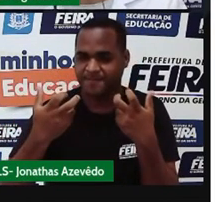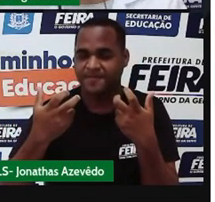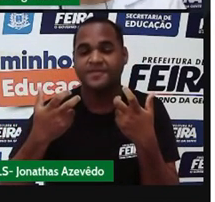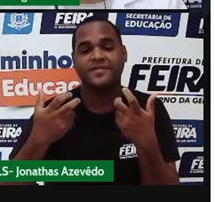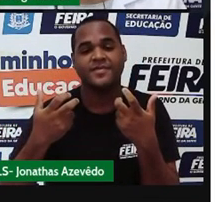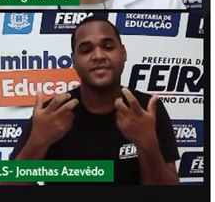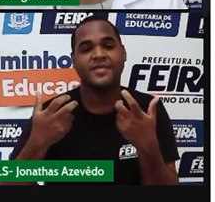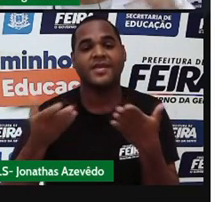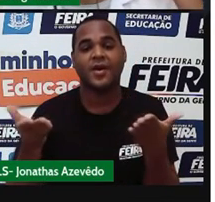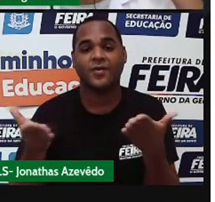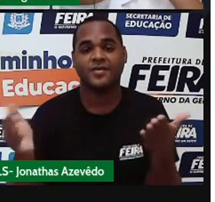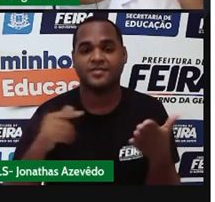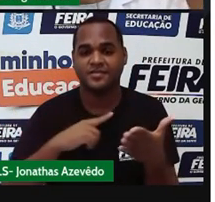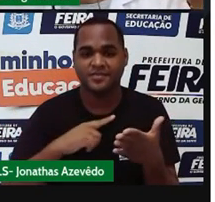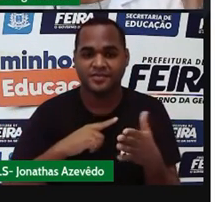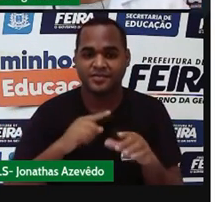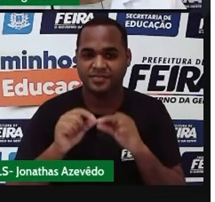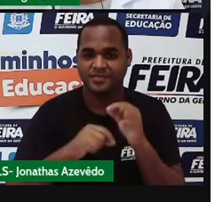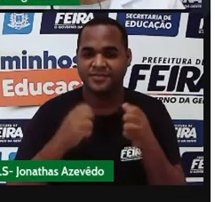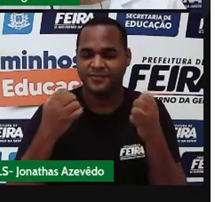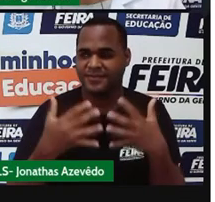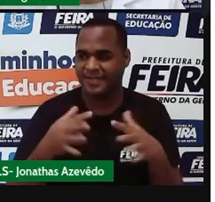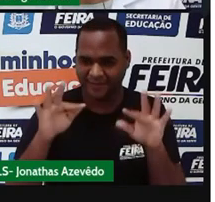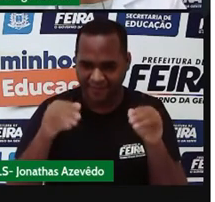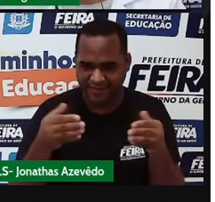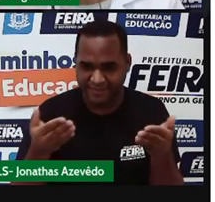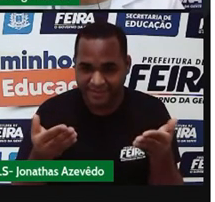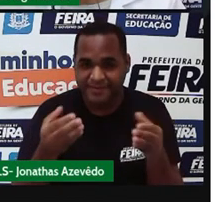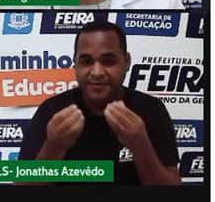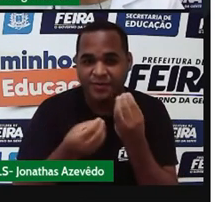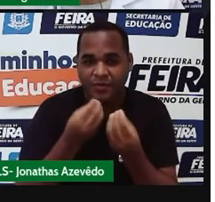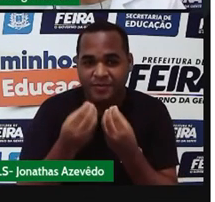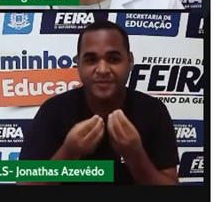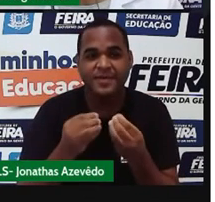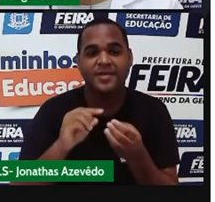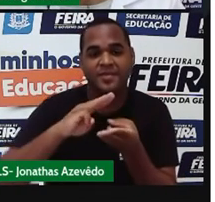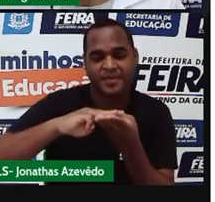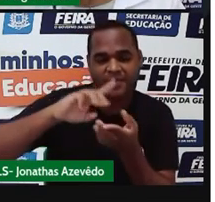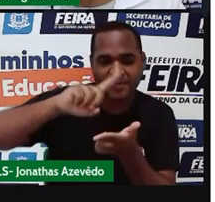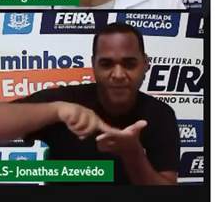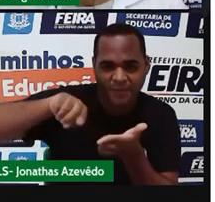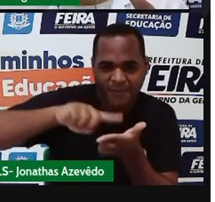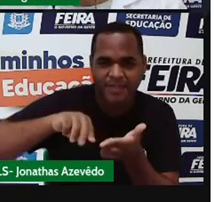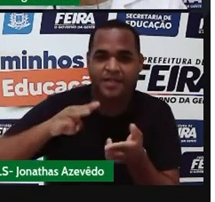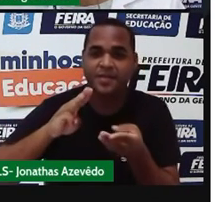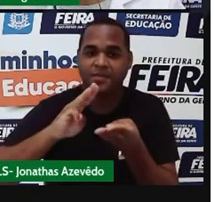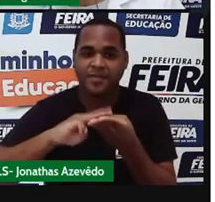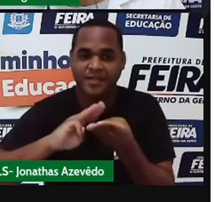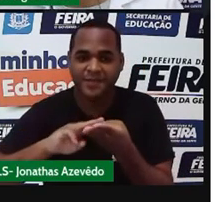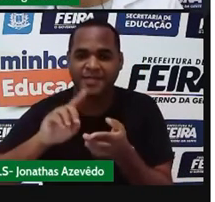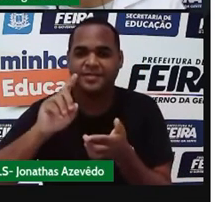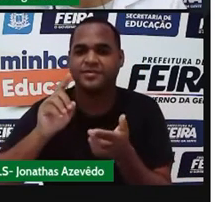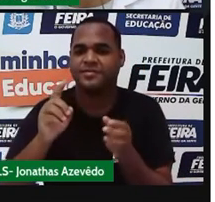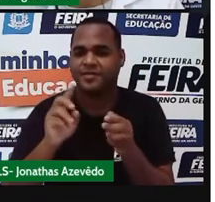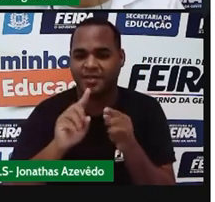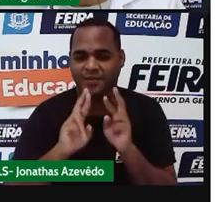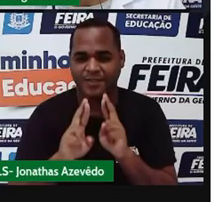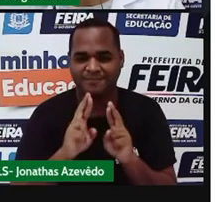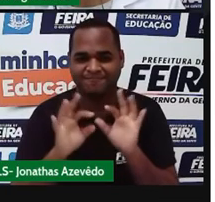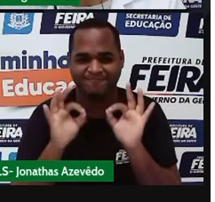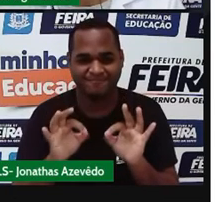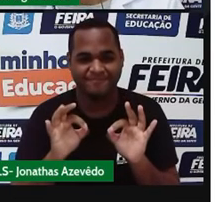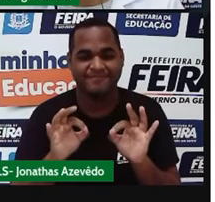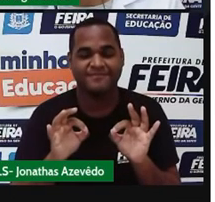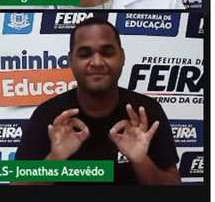então é isso aí desde já ficamos por aqui até a próxima e não esquece matemática não é problema a temática é solução